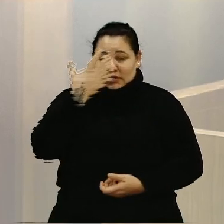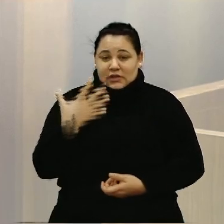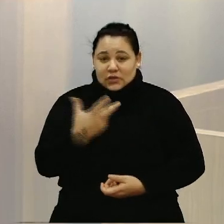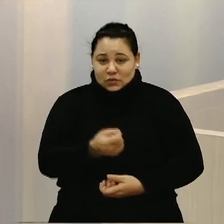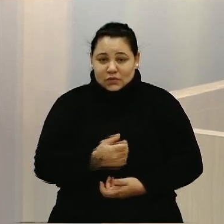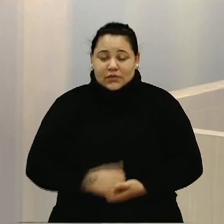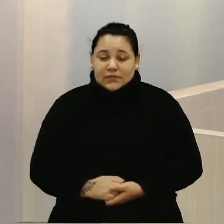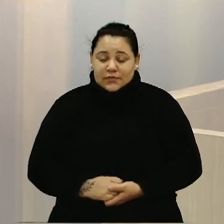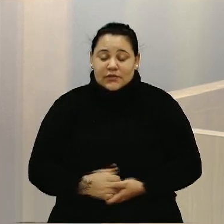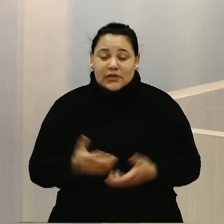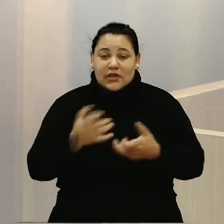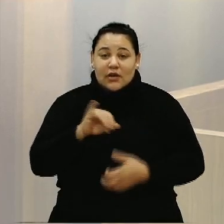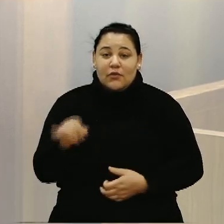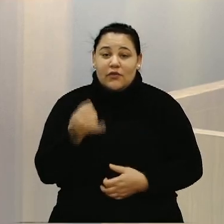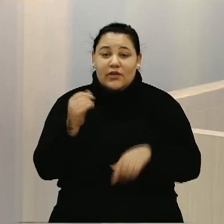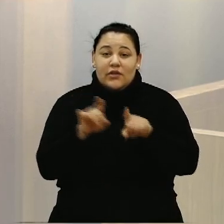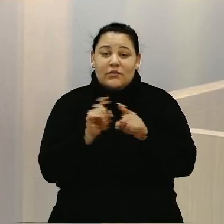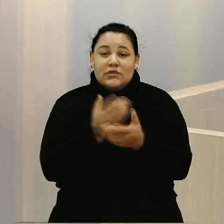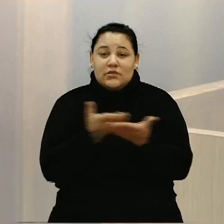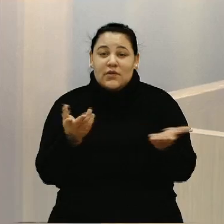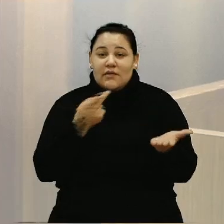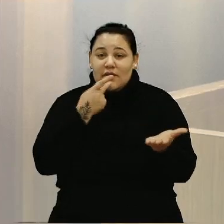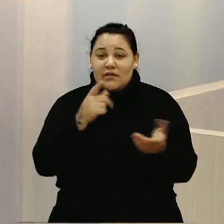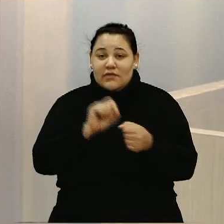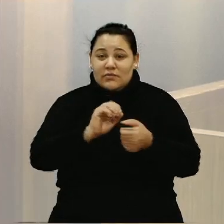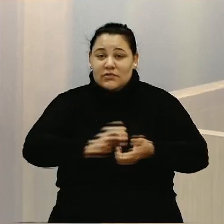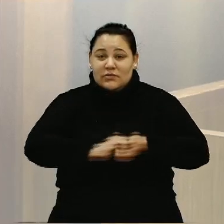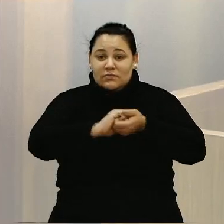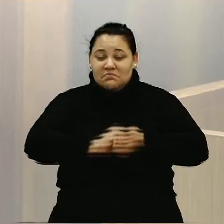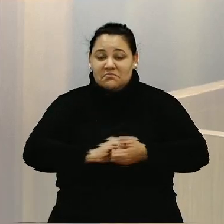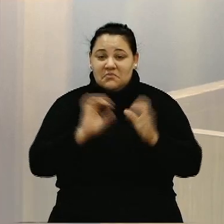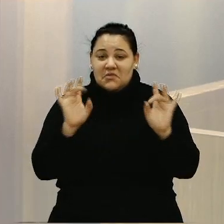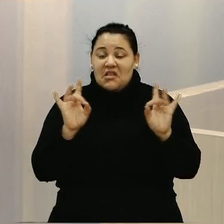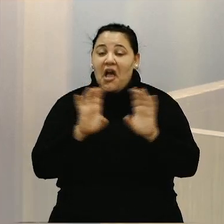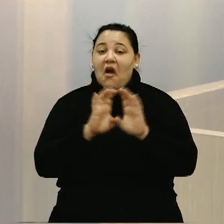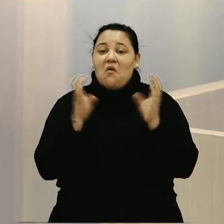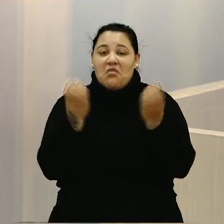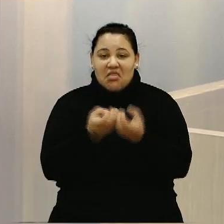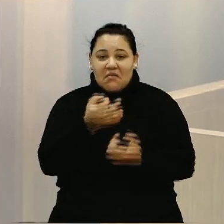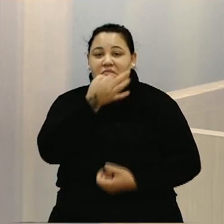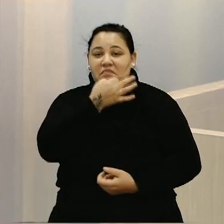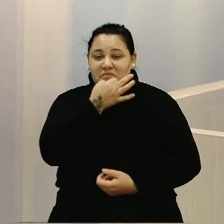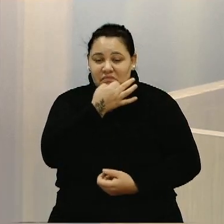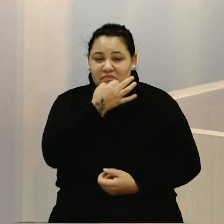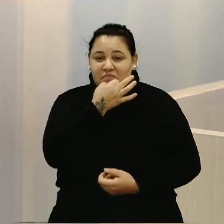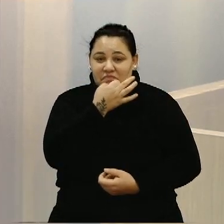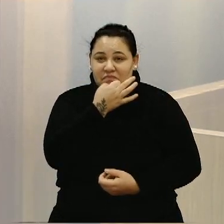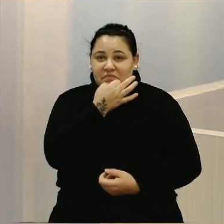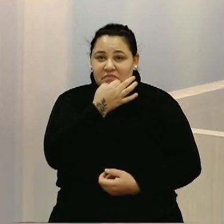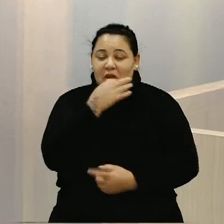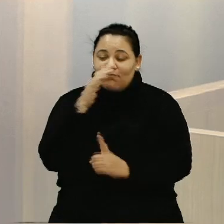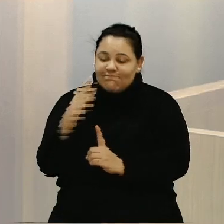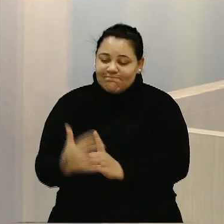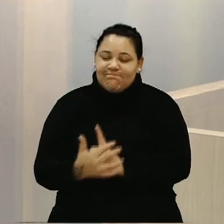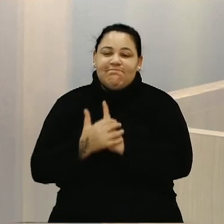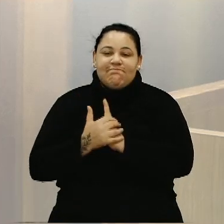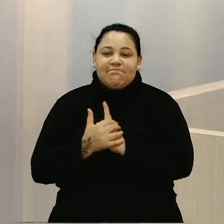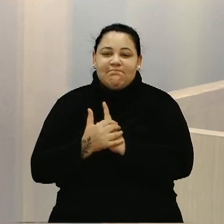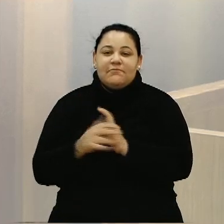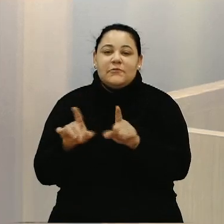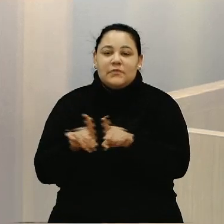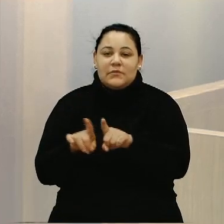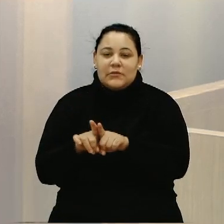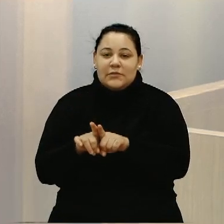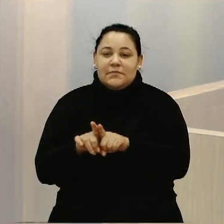Então, aproveito também o espaço de fala para fazer uma saudação muito especial à comunidade de Caxias do Sul, que nos acolheu frente à maior tragédia do estado do Rio